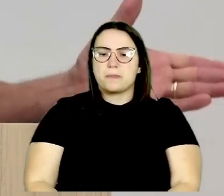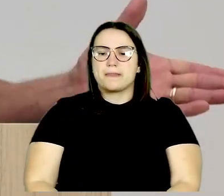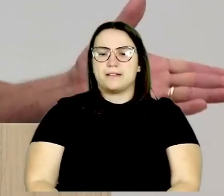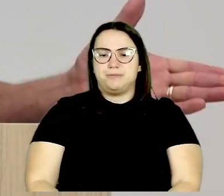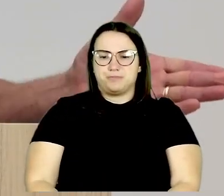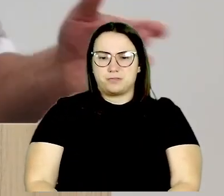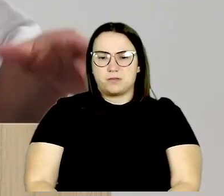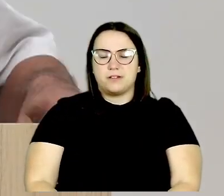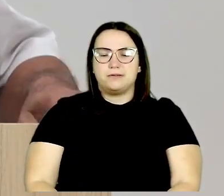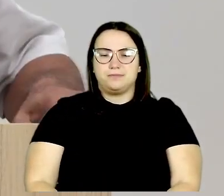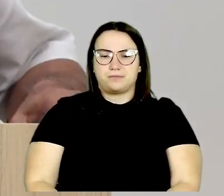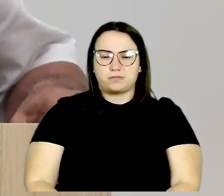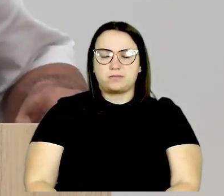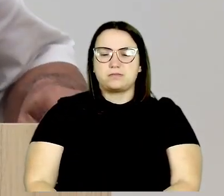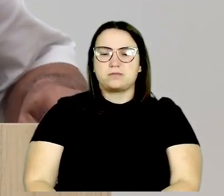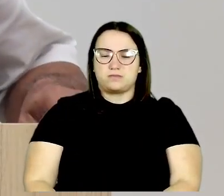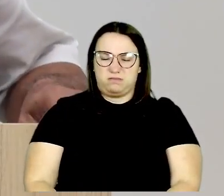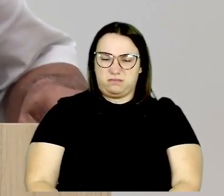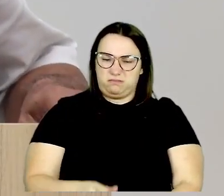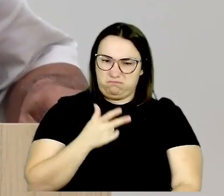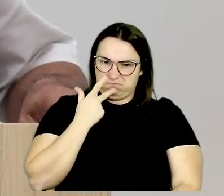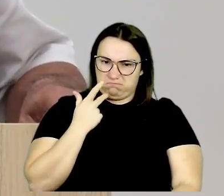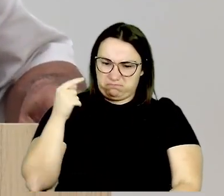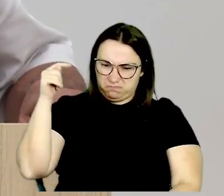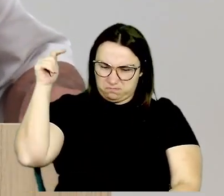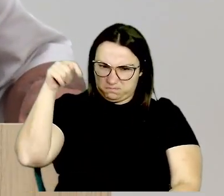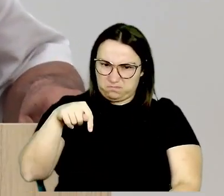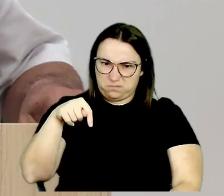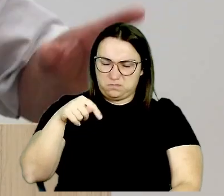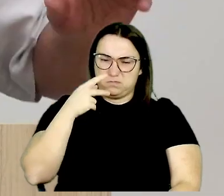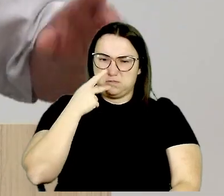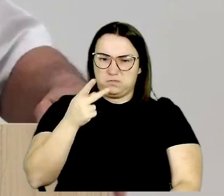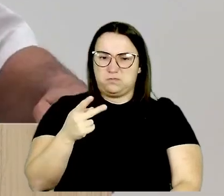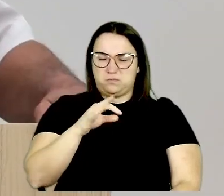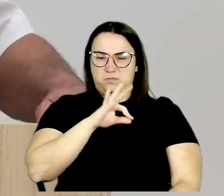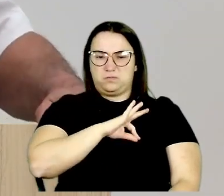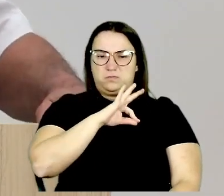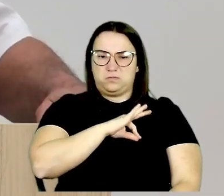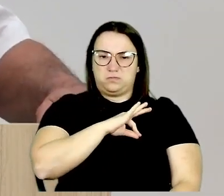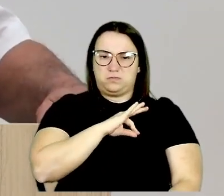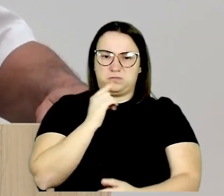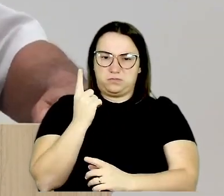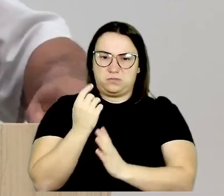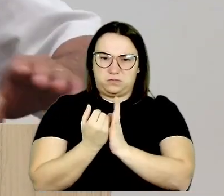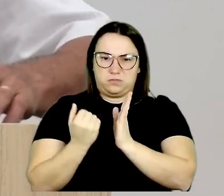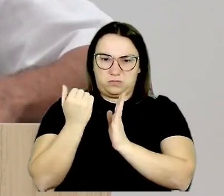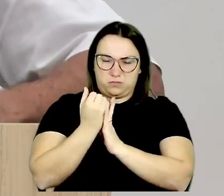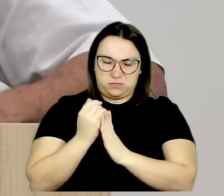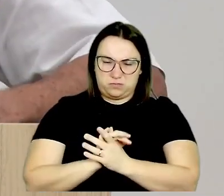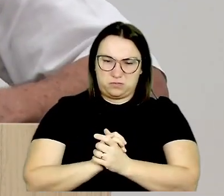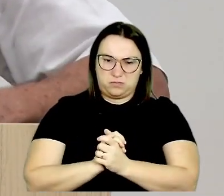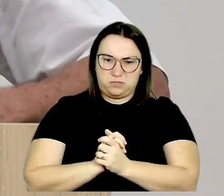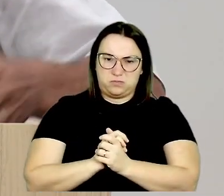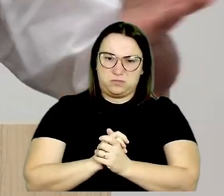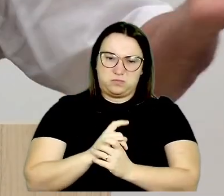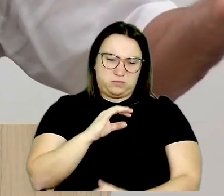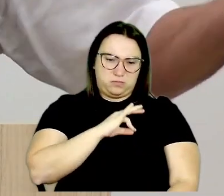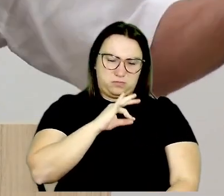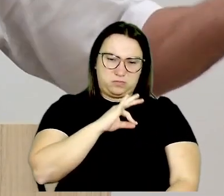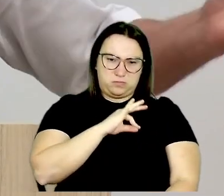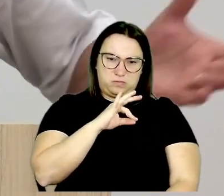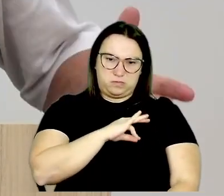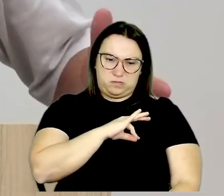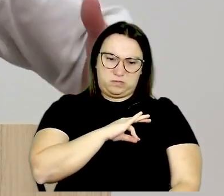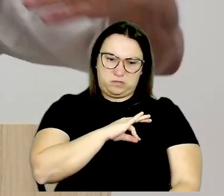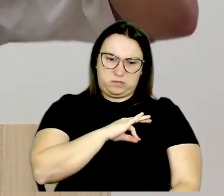Porque a corrupção está junta. Mas vim aqui e dizer que o prefeito... Mais um minuto, fazendo favor. Dizer que o prefeito